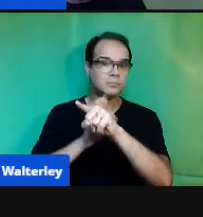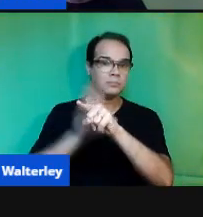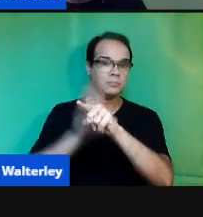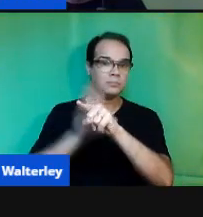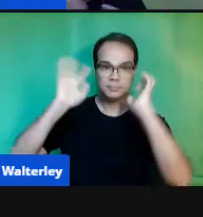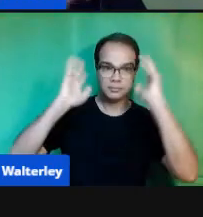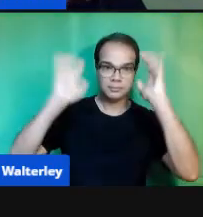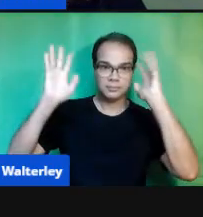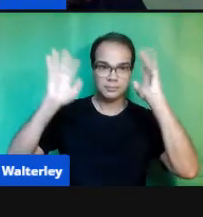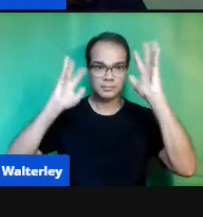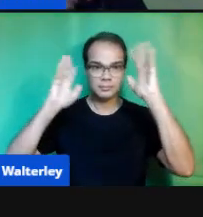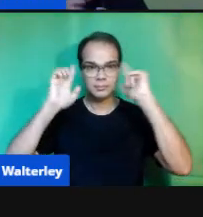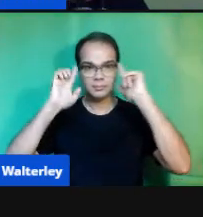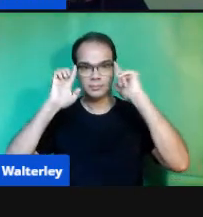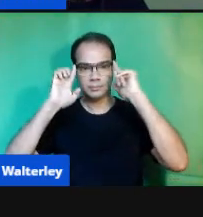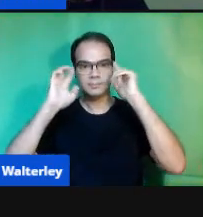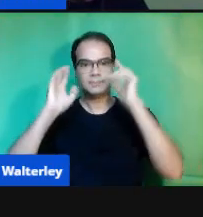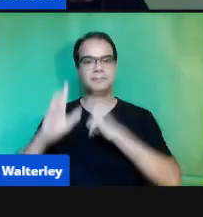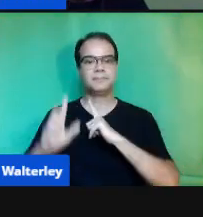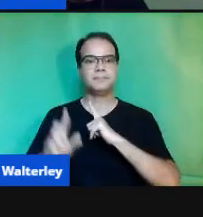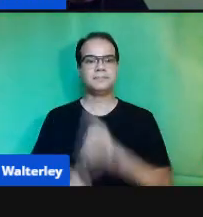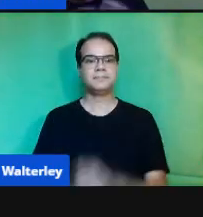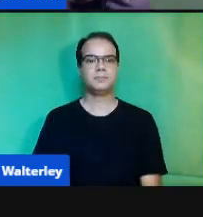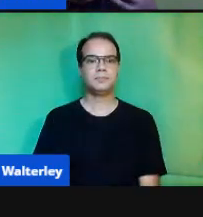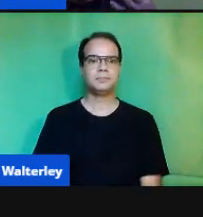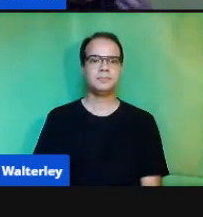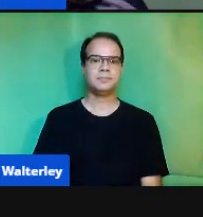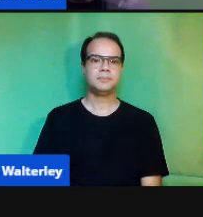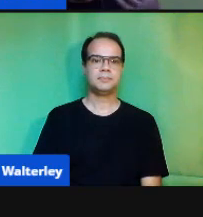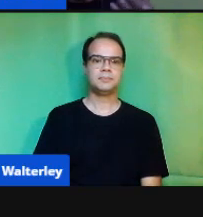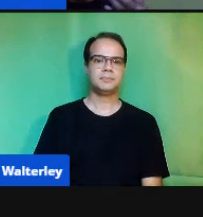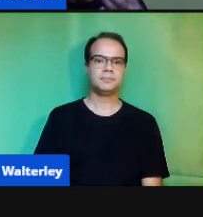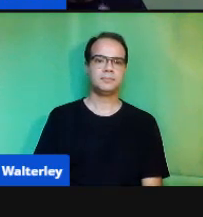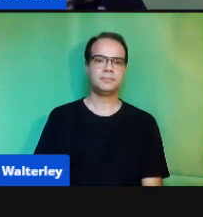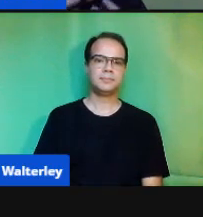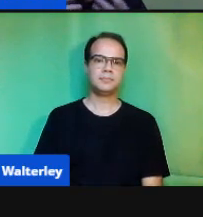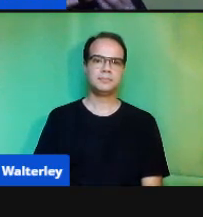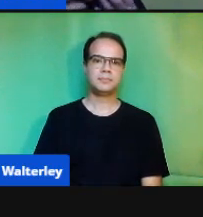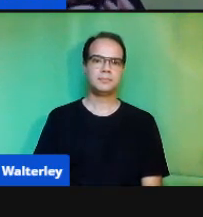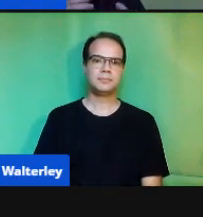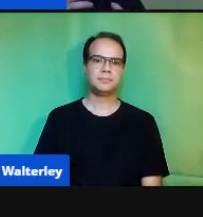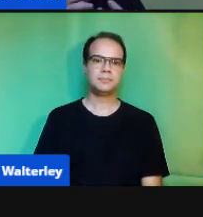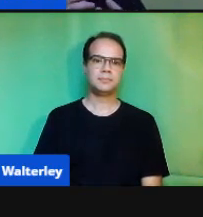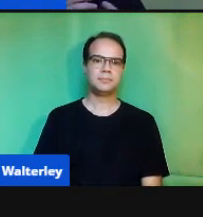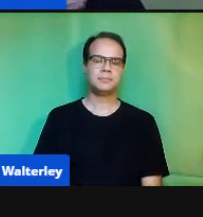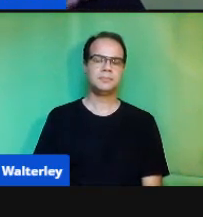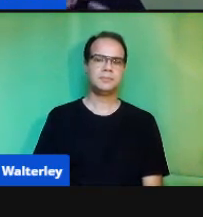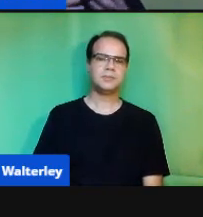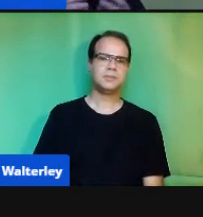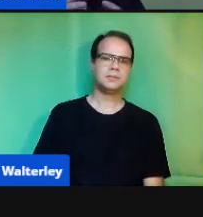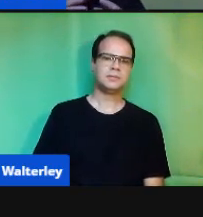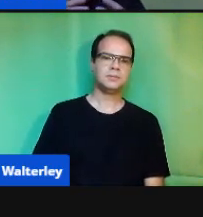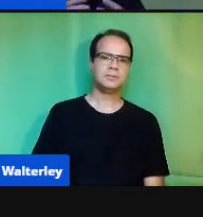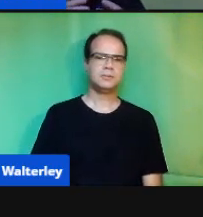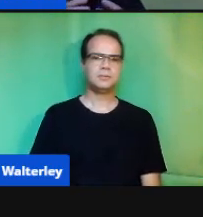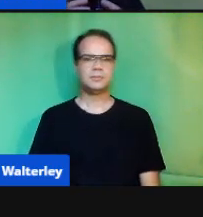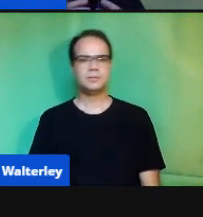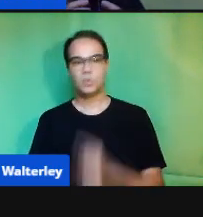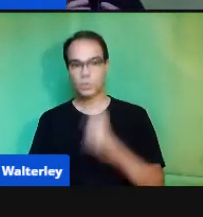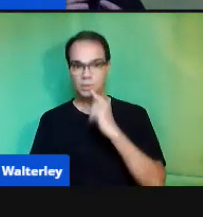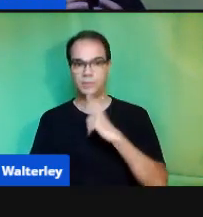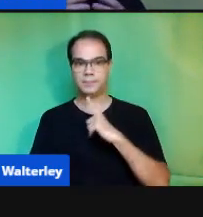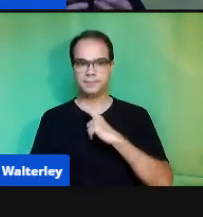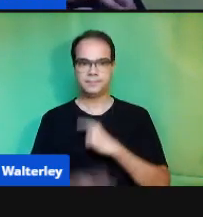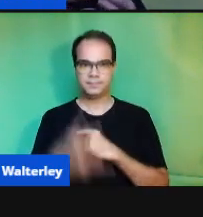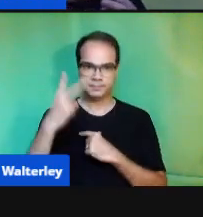Ele tenta, por exemplo, acabar com a verdade da imagem. A gente vai mostrar dois